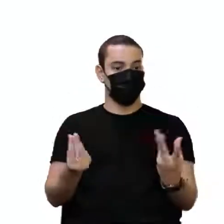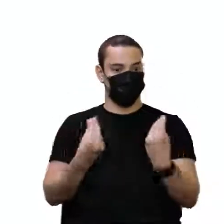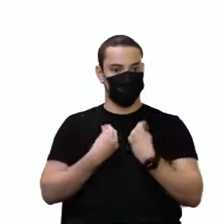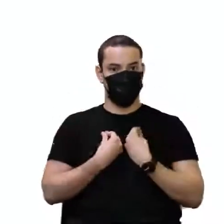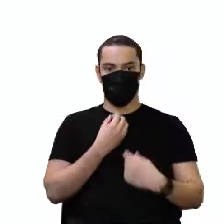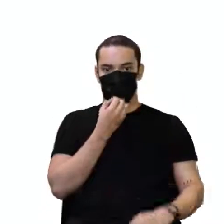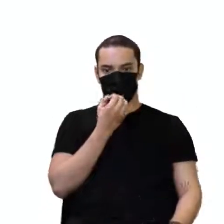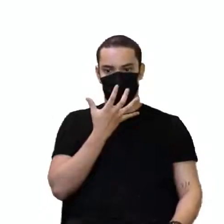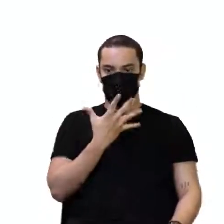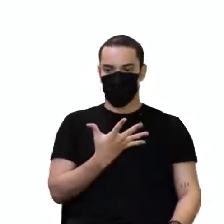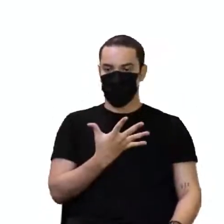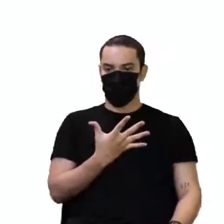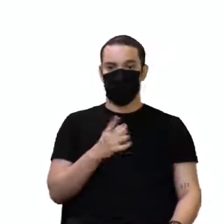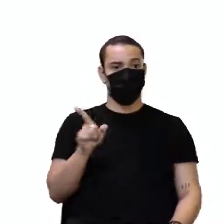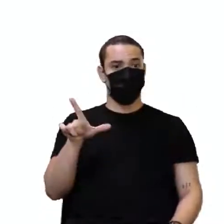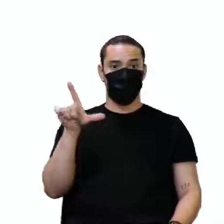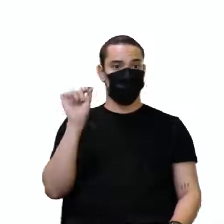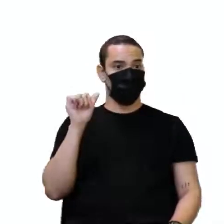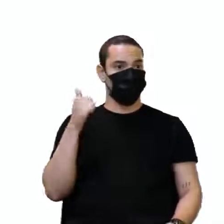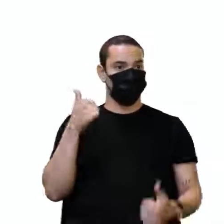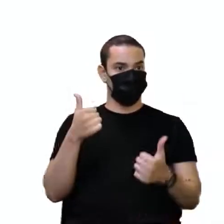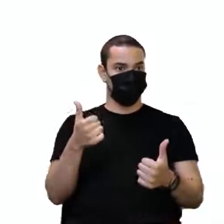a sobrevivência, foi selecionado.